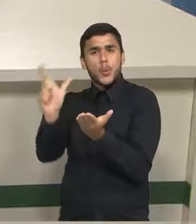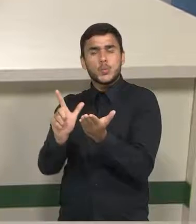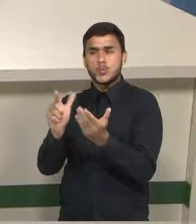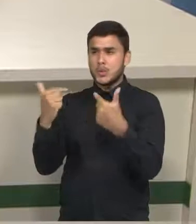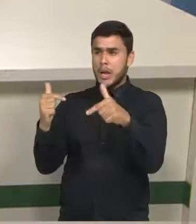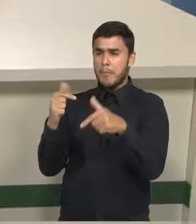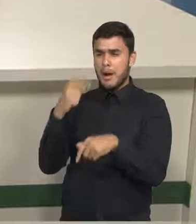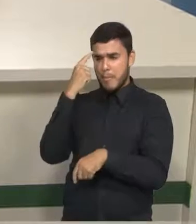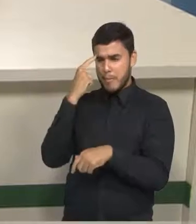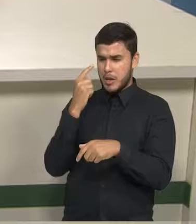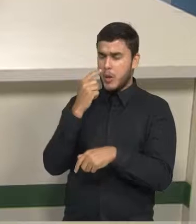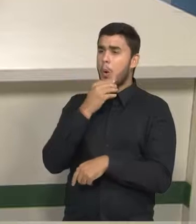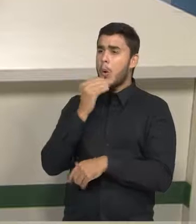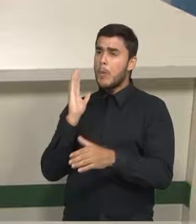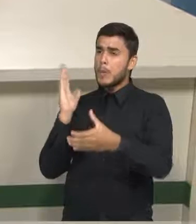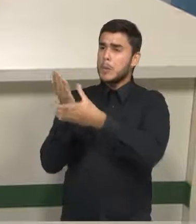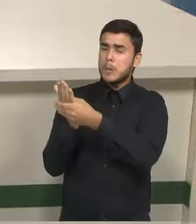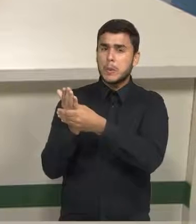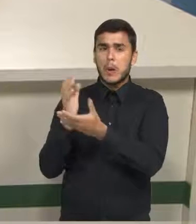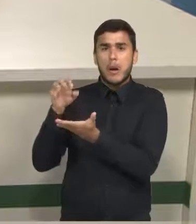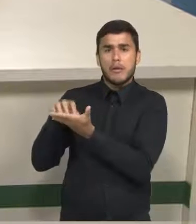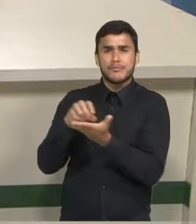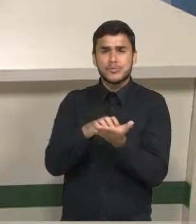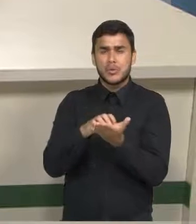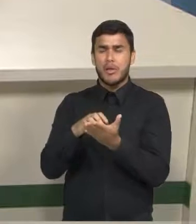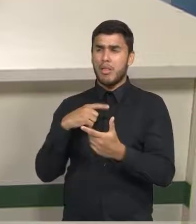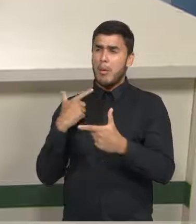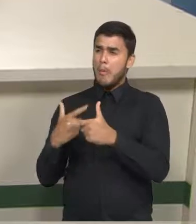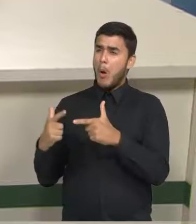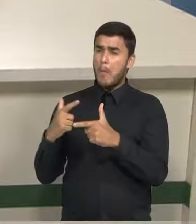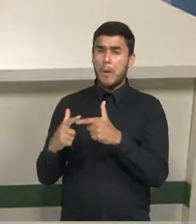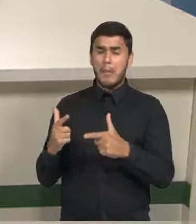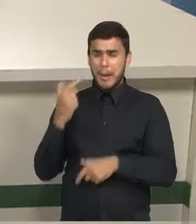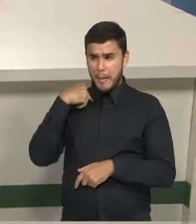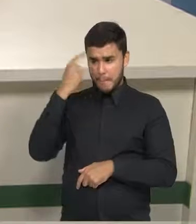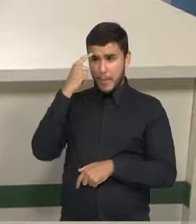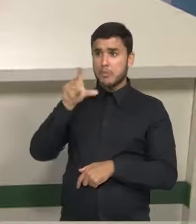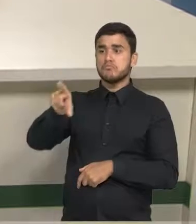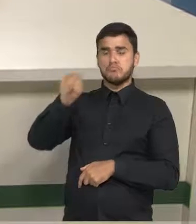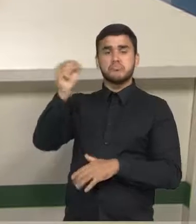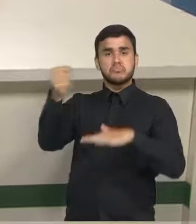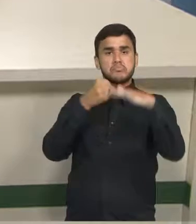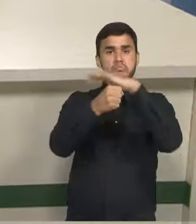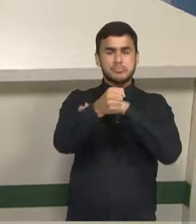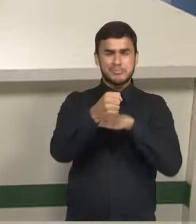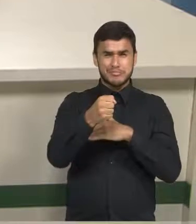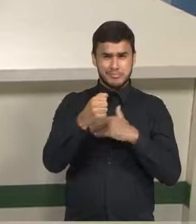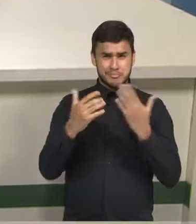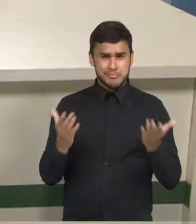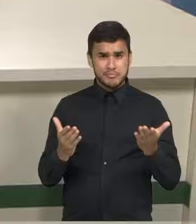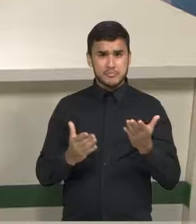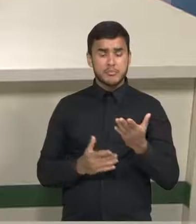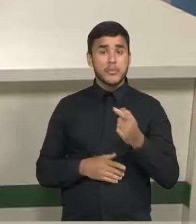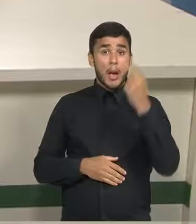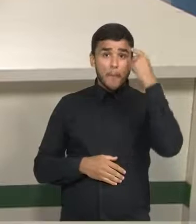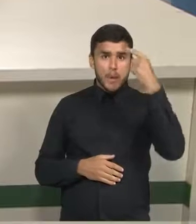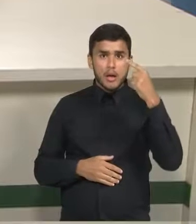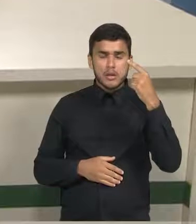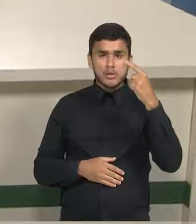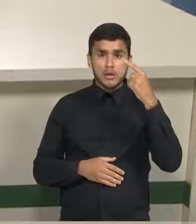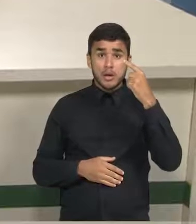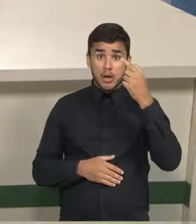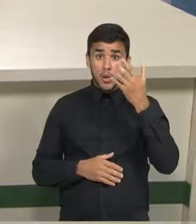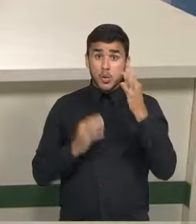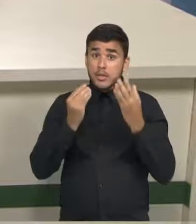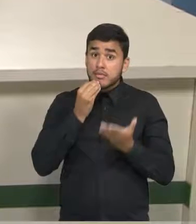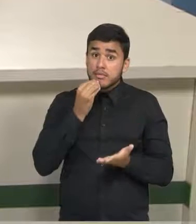assim eles procedem. Agora, Luiz, o que a gente esperava é que o governo tivesse a preocupação... Mas o governo não tem essa preocupação. Não, mas o que